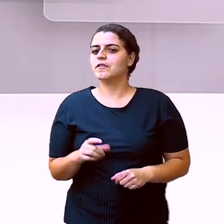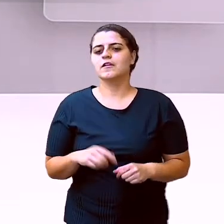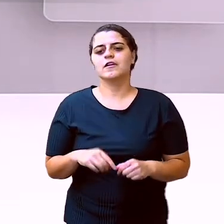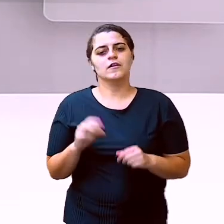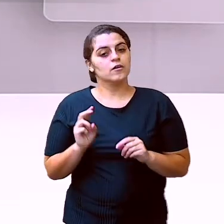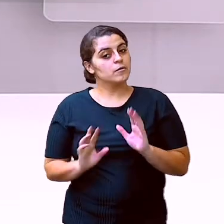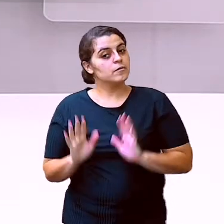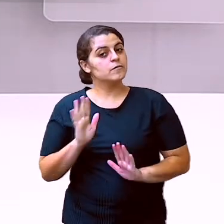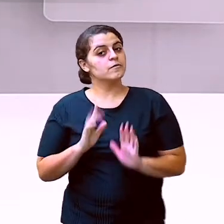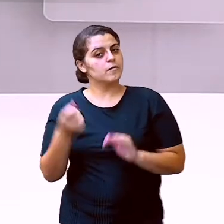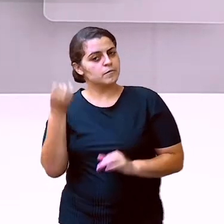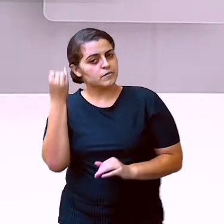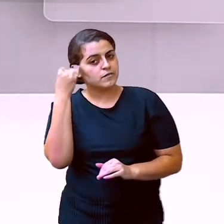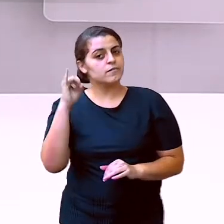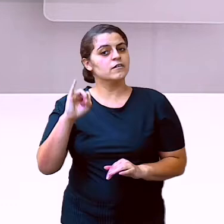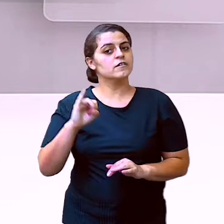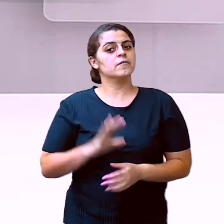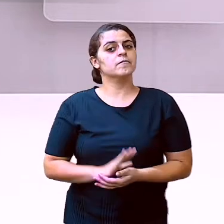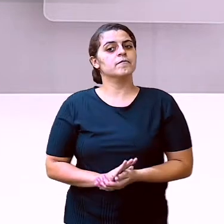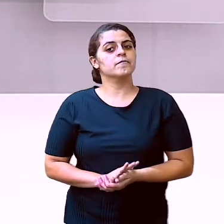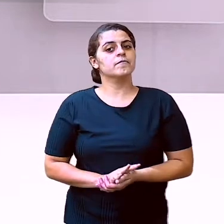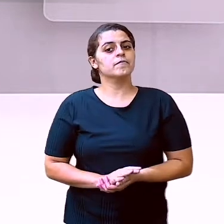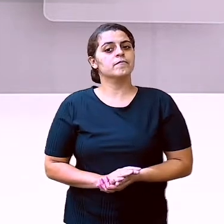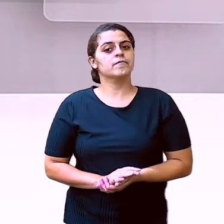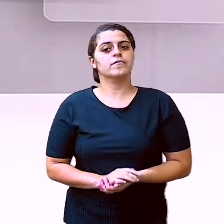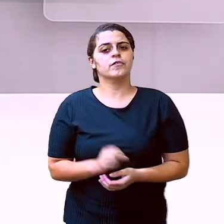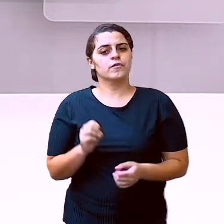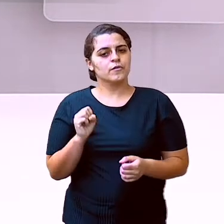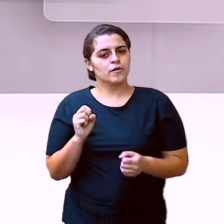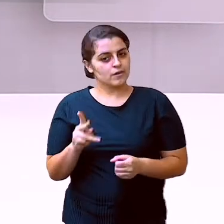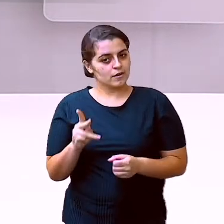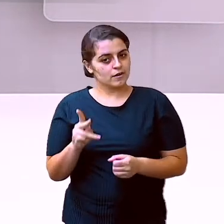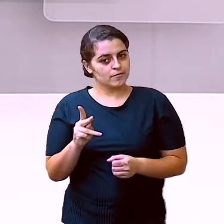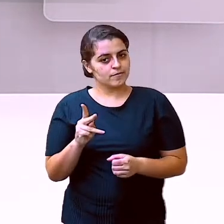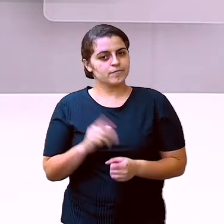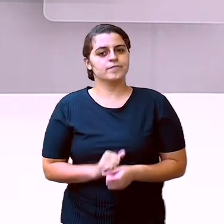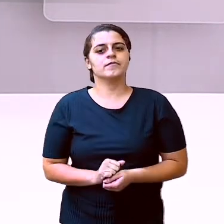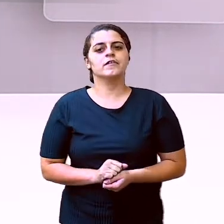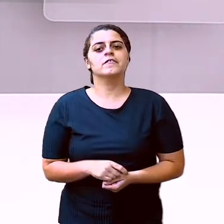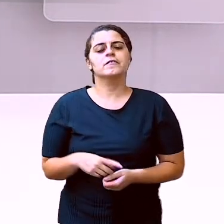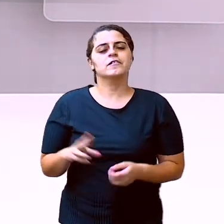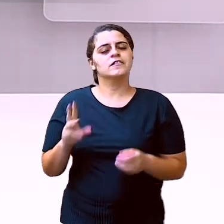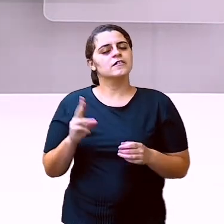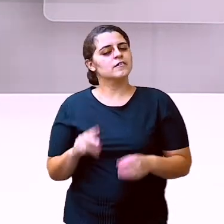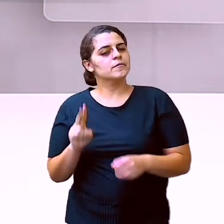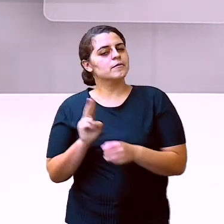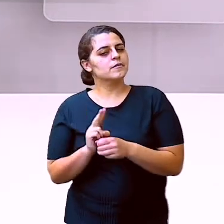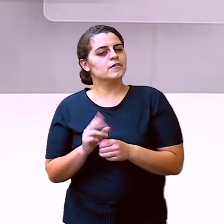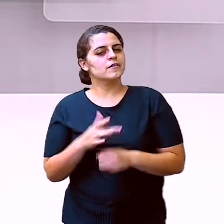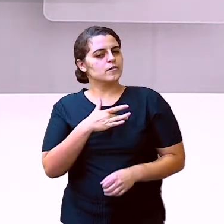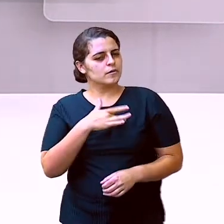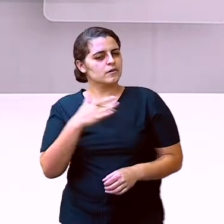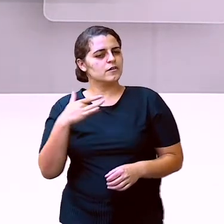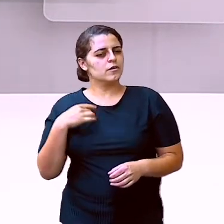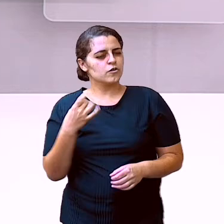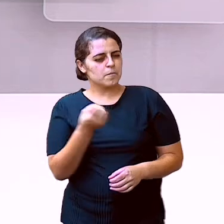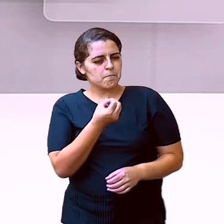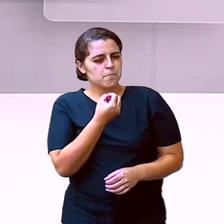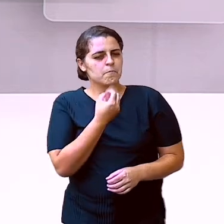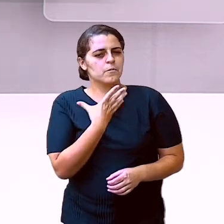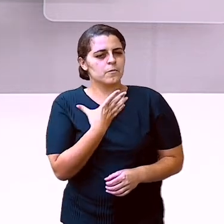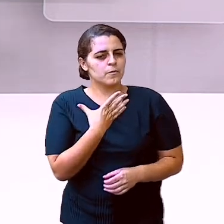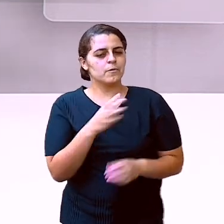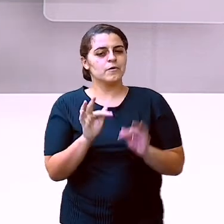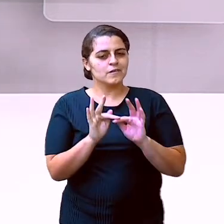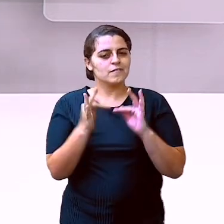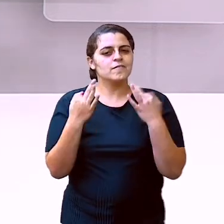mesmo? Então, evite de tocar em seu rosto. Combinado? Assim, você vai estar saudável, vai cuidar da